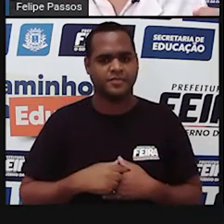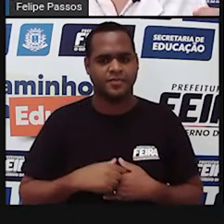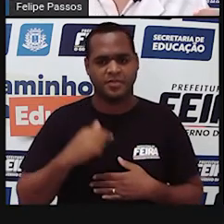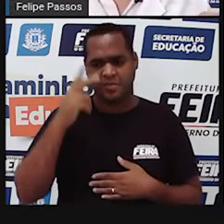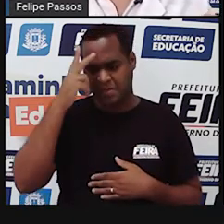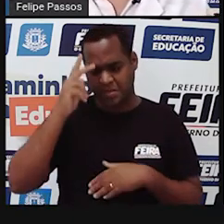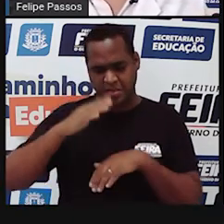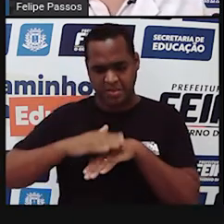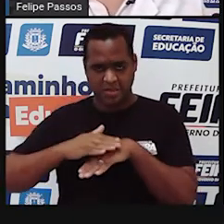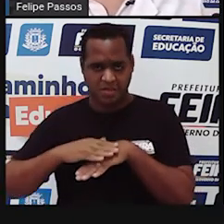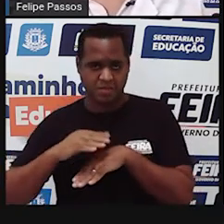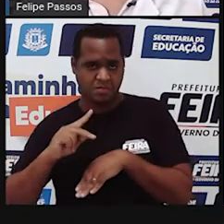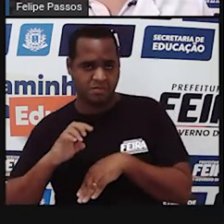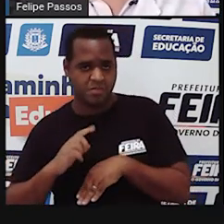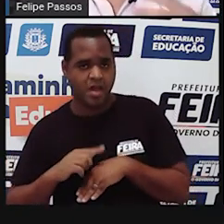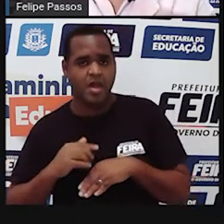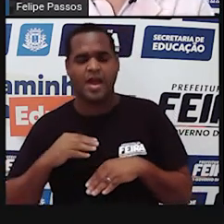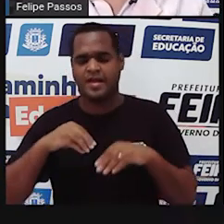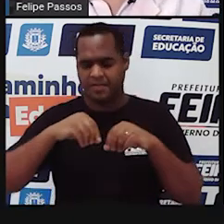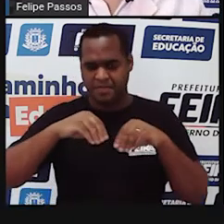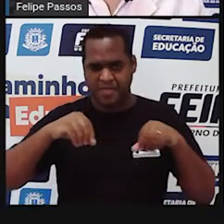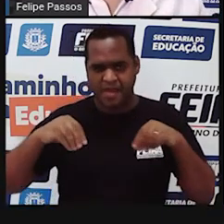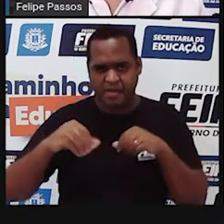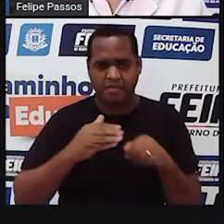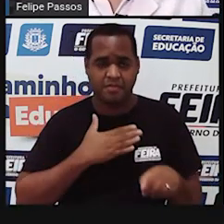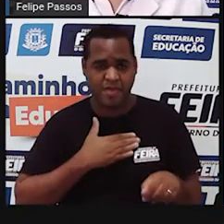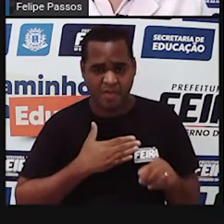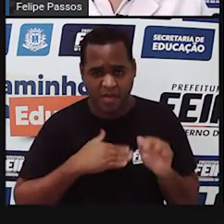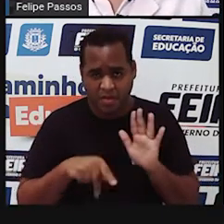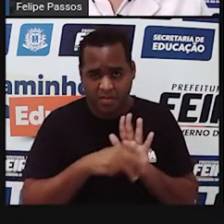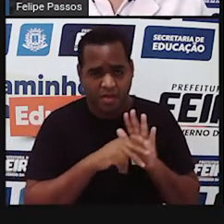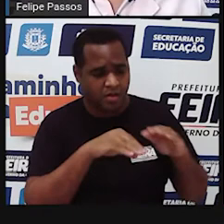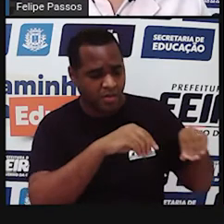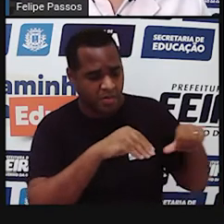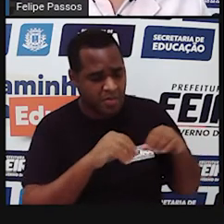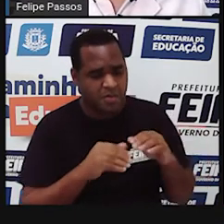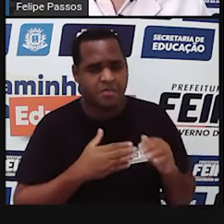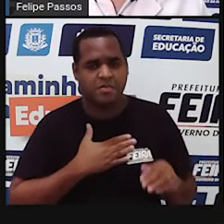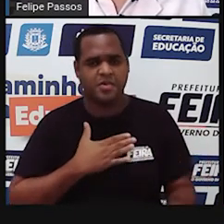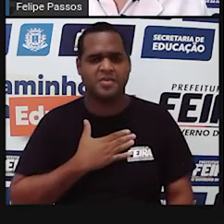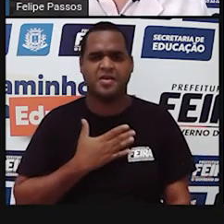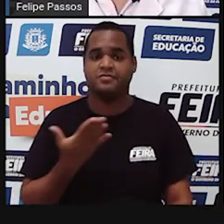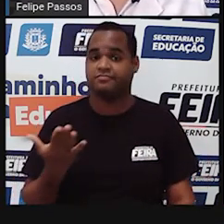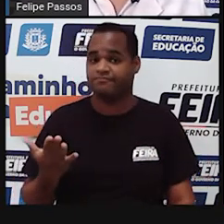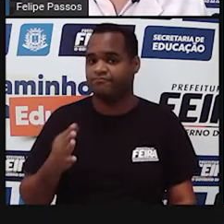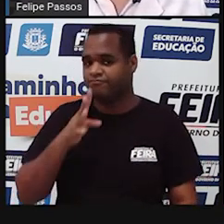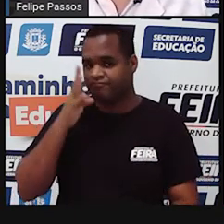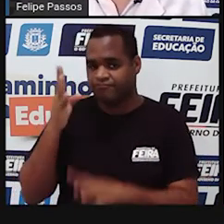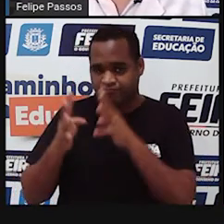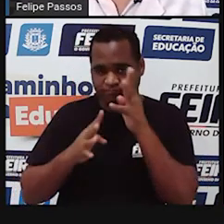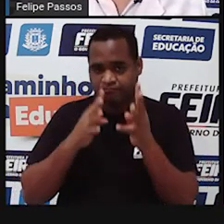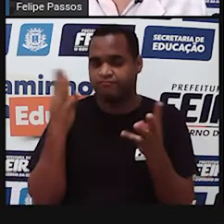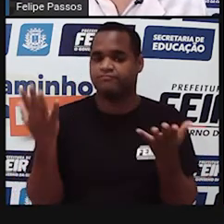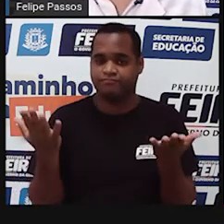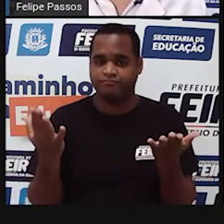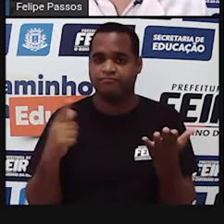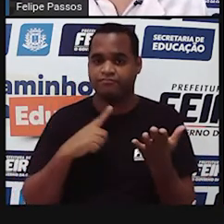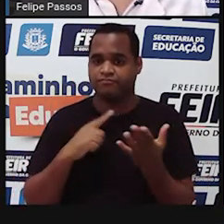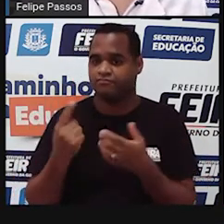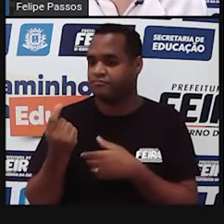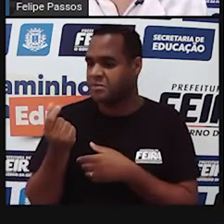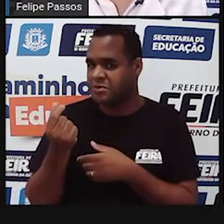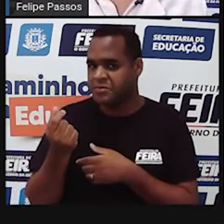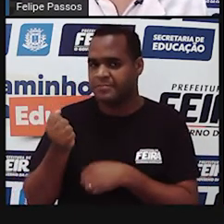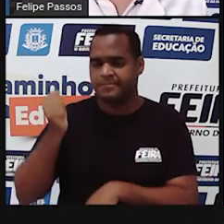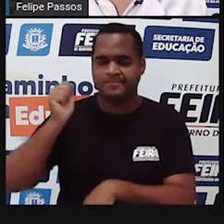minha, o outro acha que essa terra é minha, então aí tem guerras. Então, assim, acaba que quem tem menos recursos, sejam esses